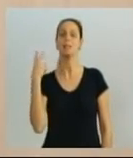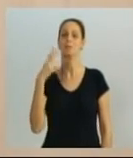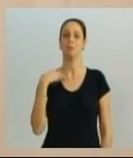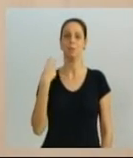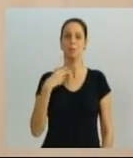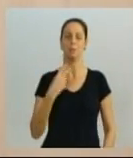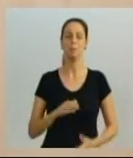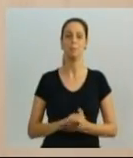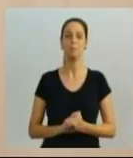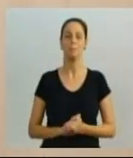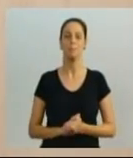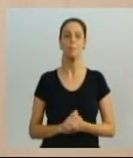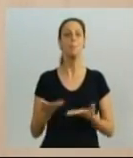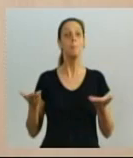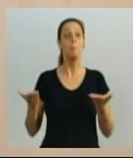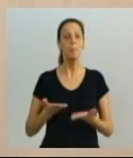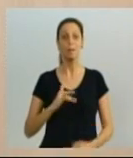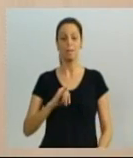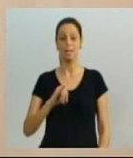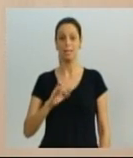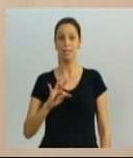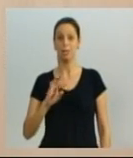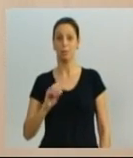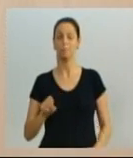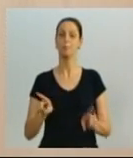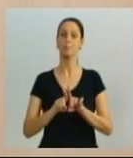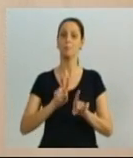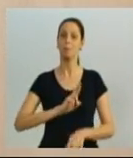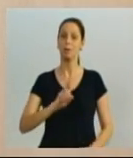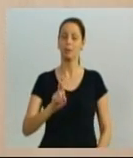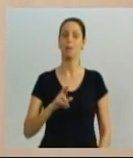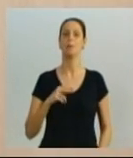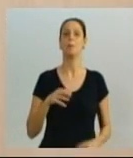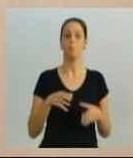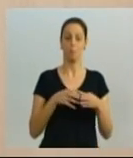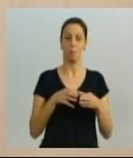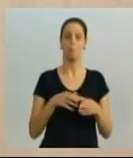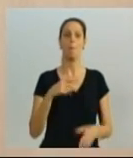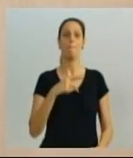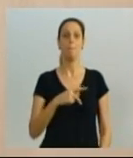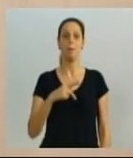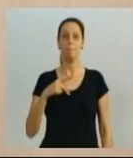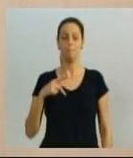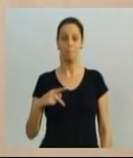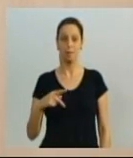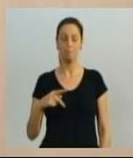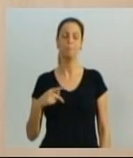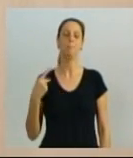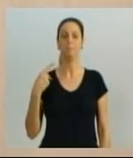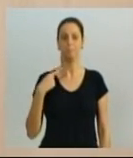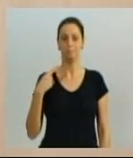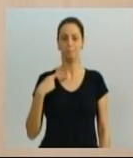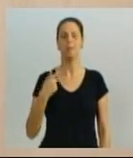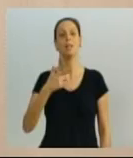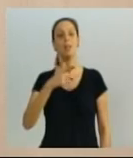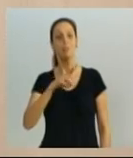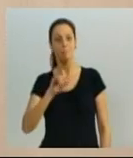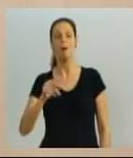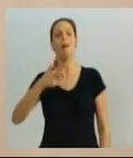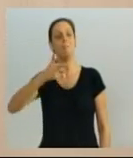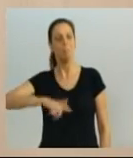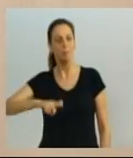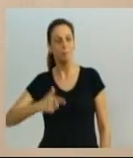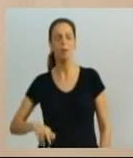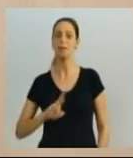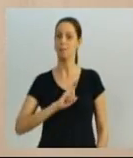Ito, que também representa o PP e vai representar ainda mais o PP aqui na Câmara de